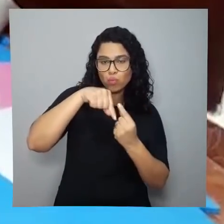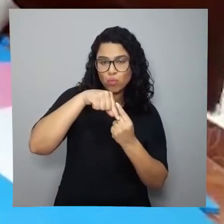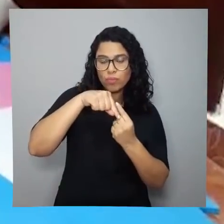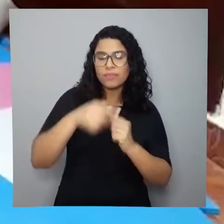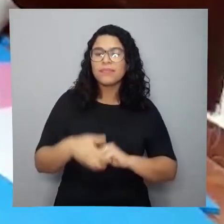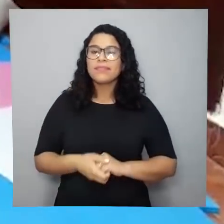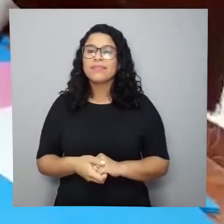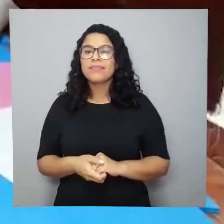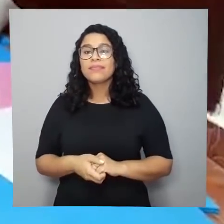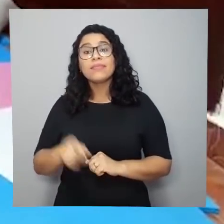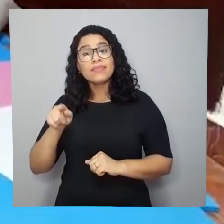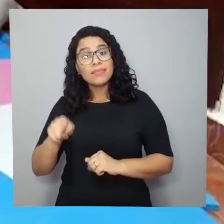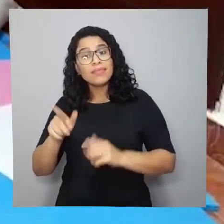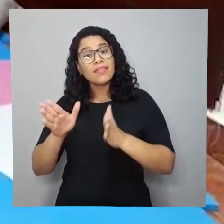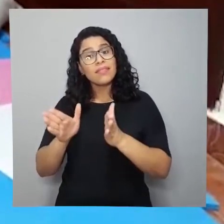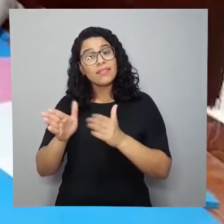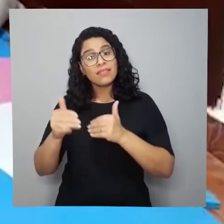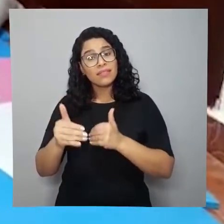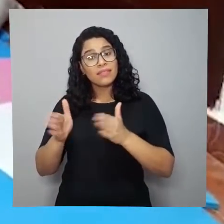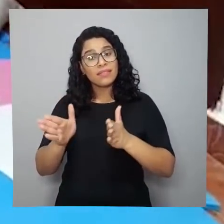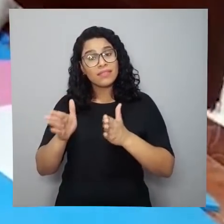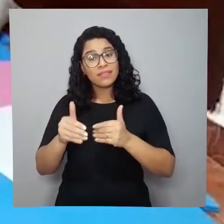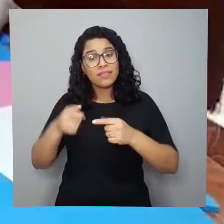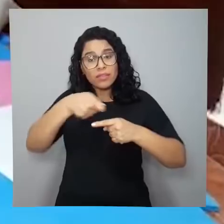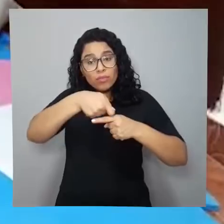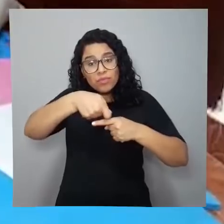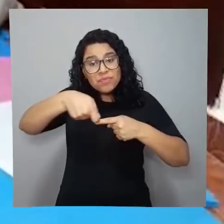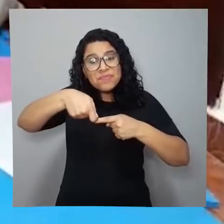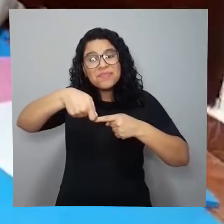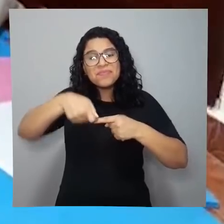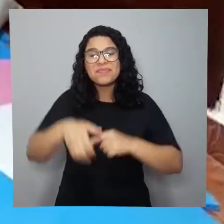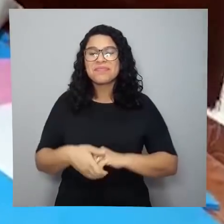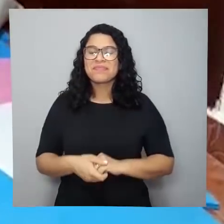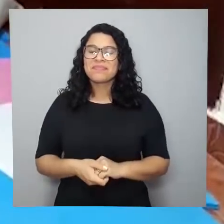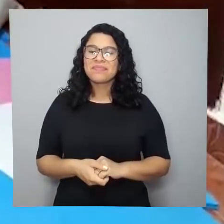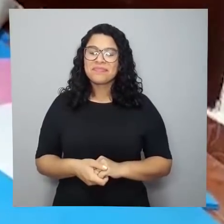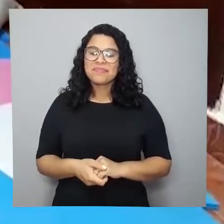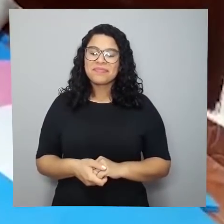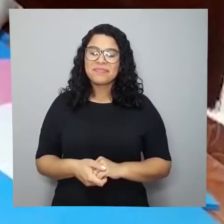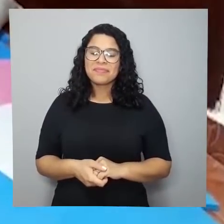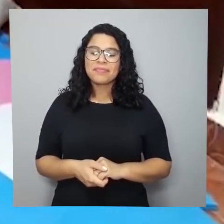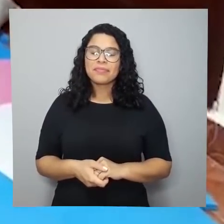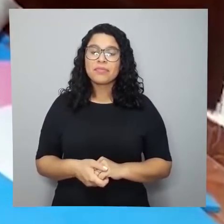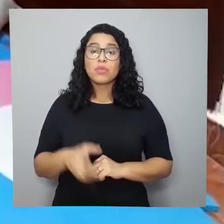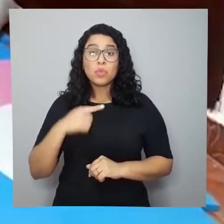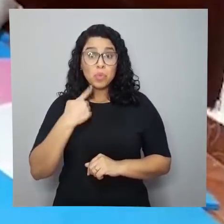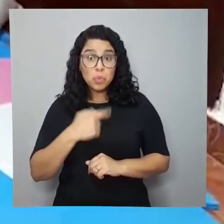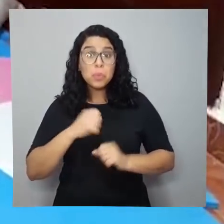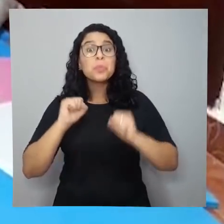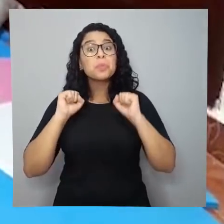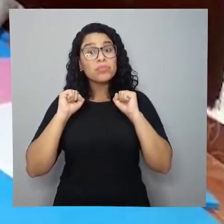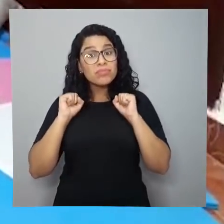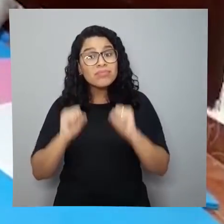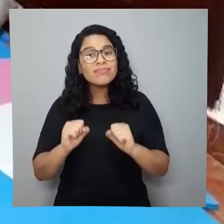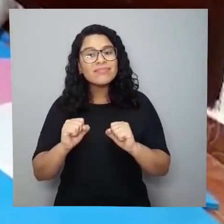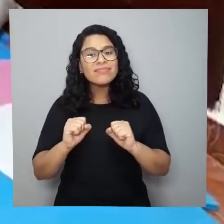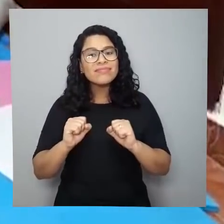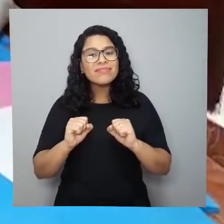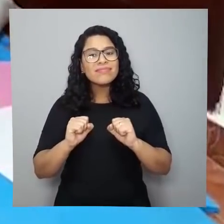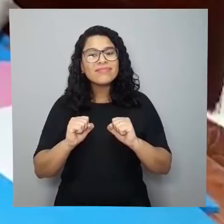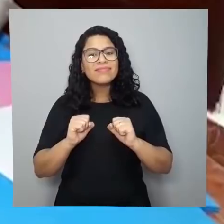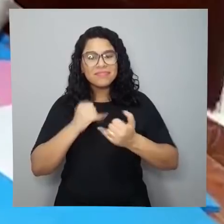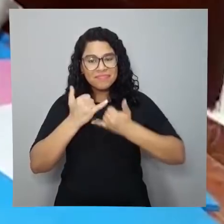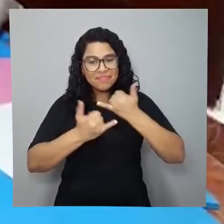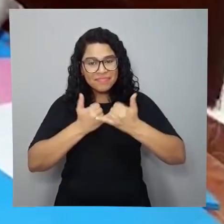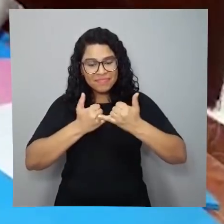E aqui é uma caixa de creme dental. Nós podemos trabalhar com